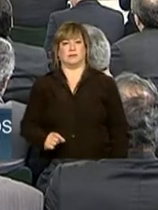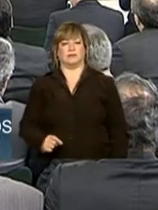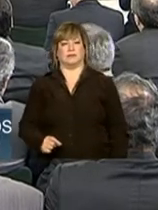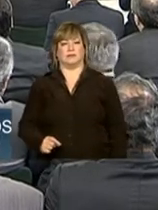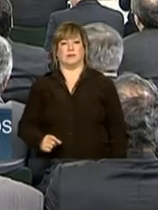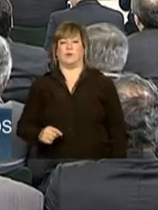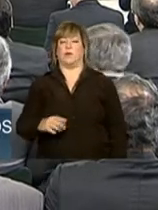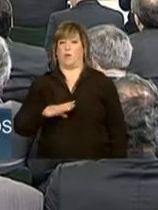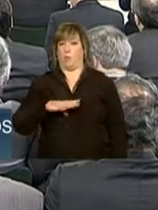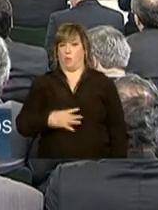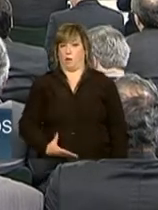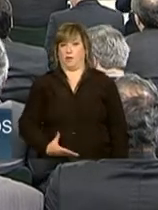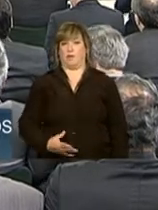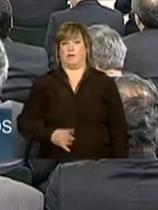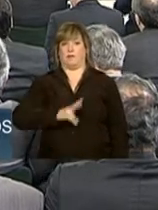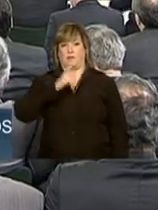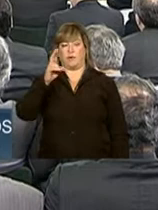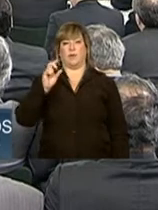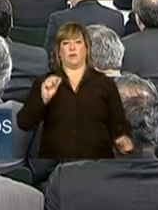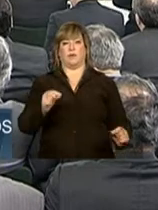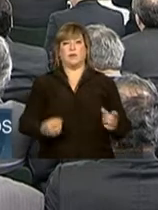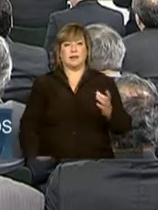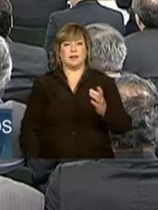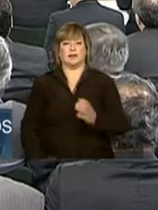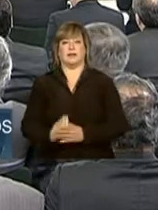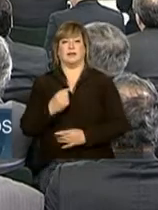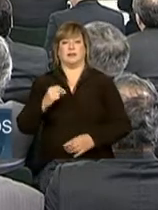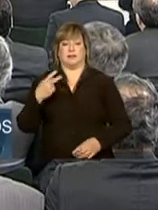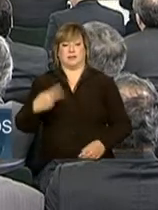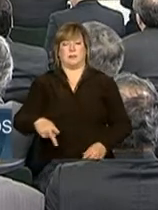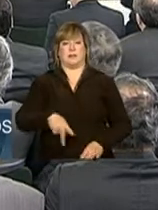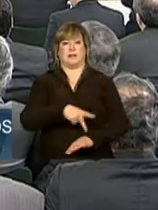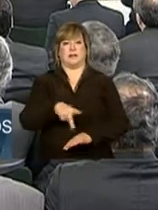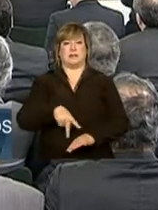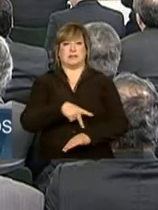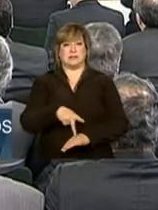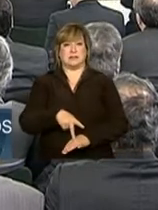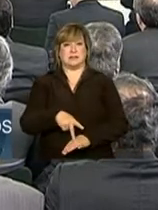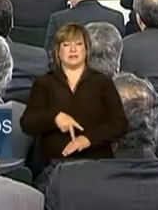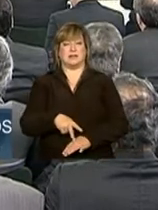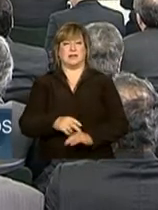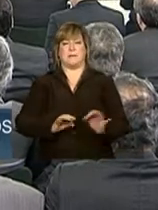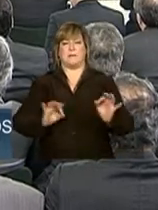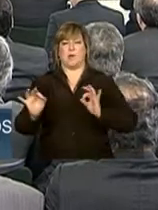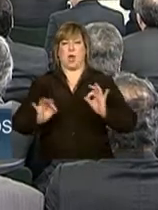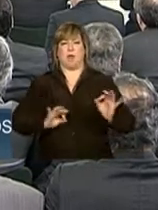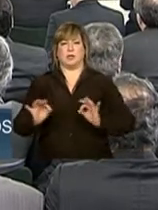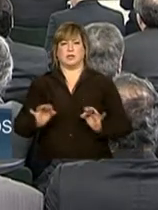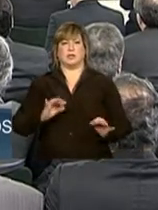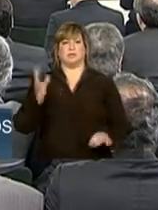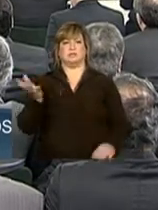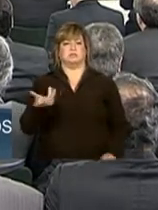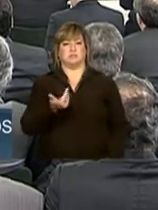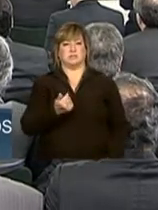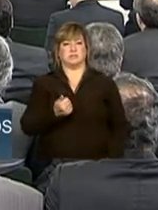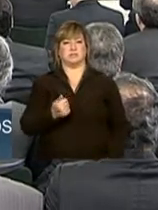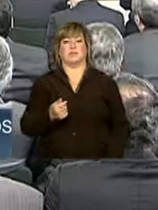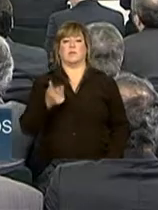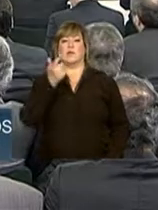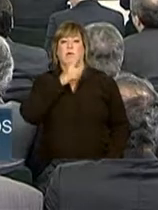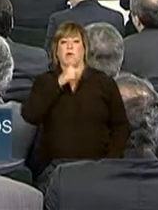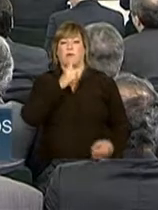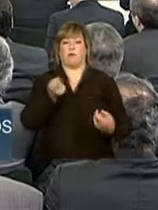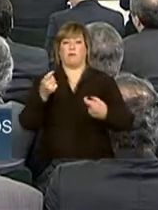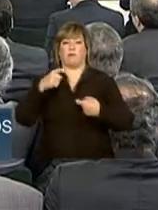a ousadia e a coragem de lançar no país audaciosos projetos de recuperação